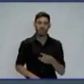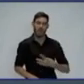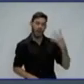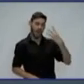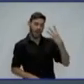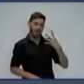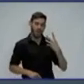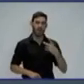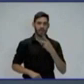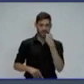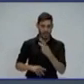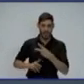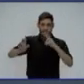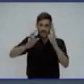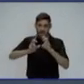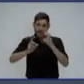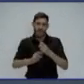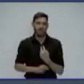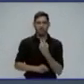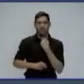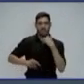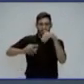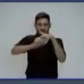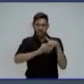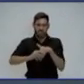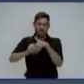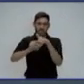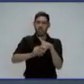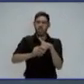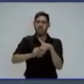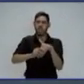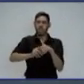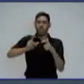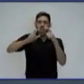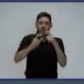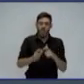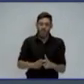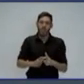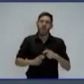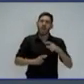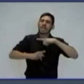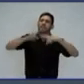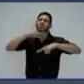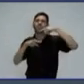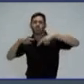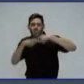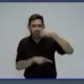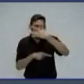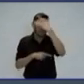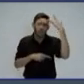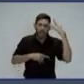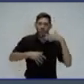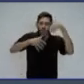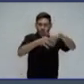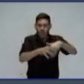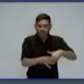afirmação. Não podemos ter eleições onde pairem dúvidas sobre os eleitores. Pois